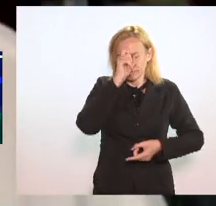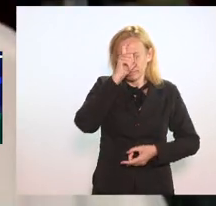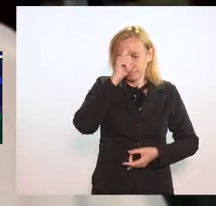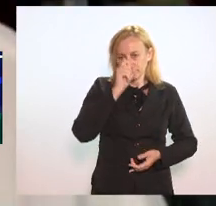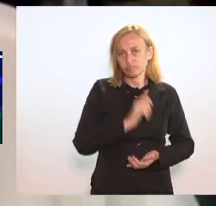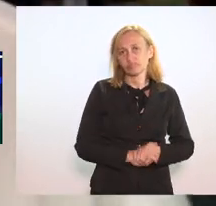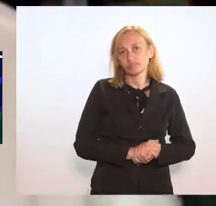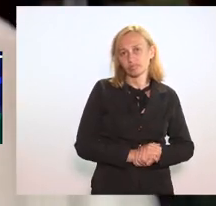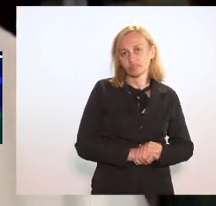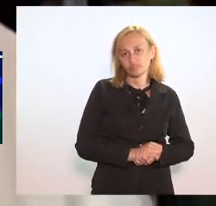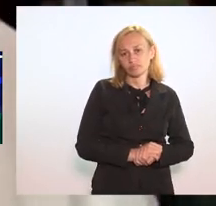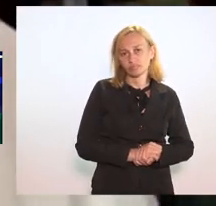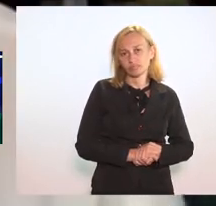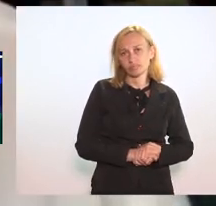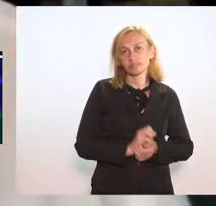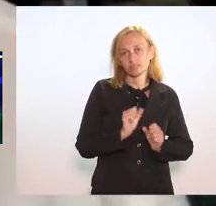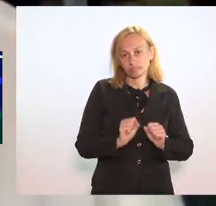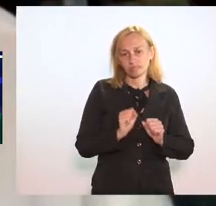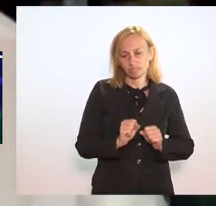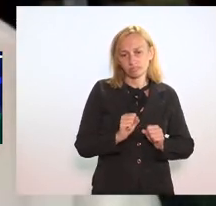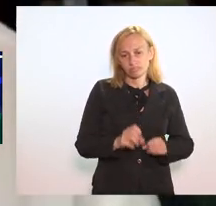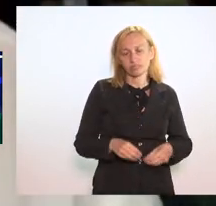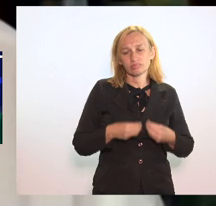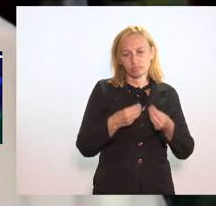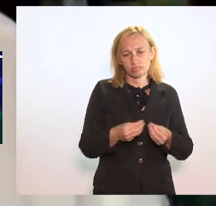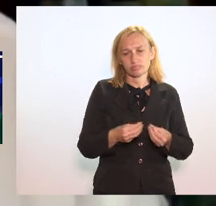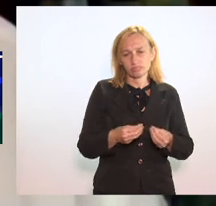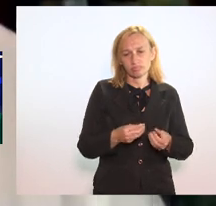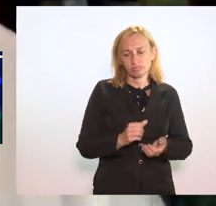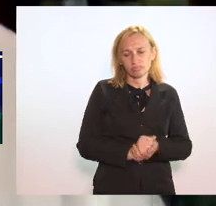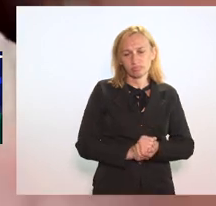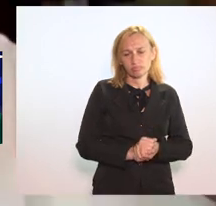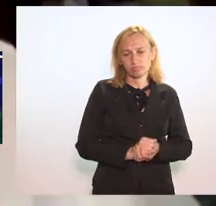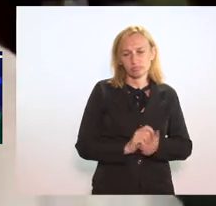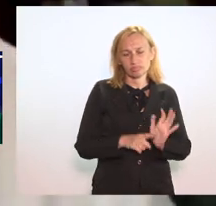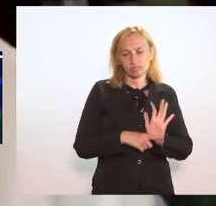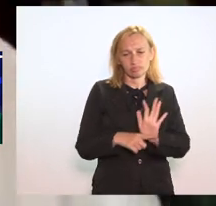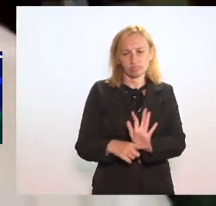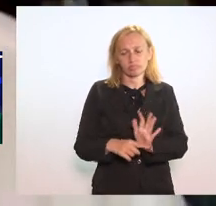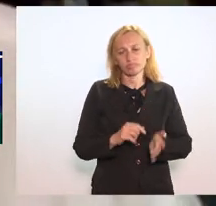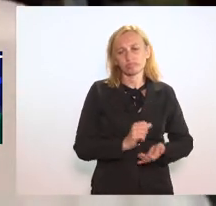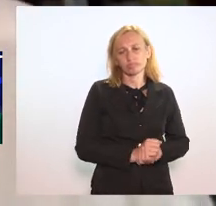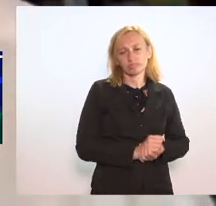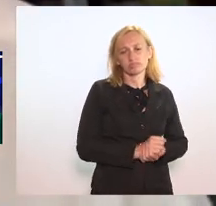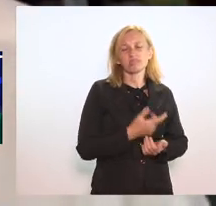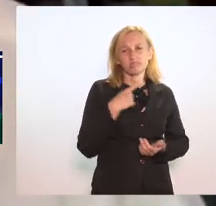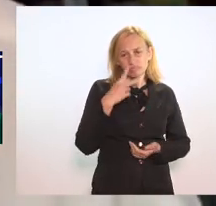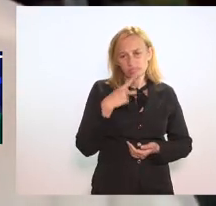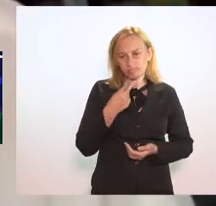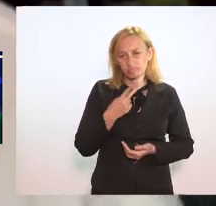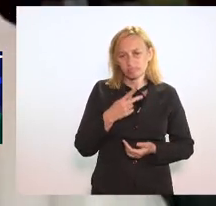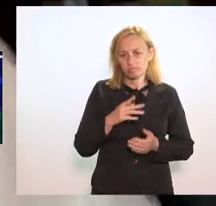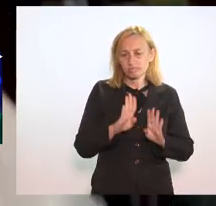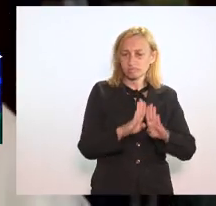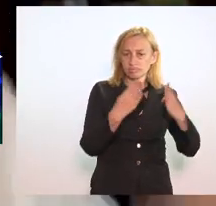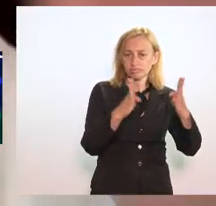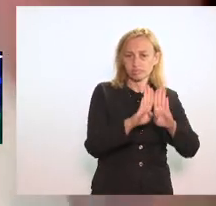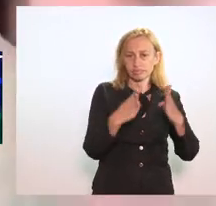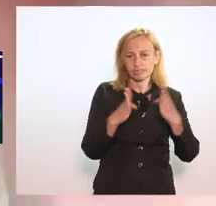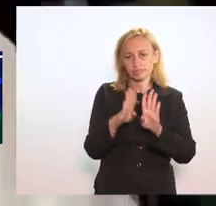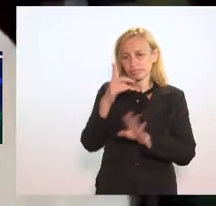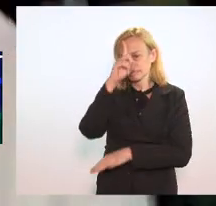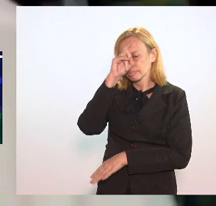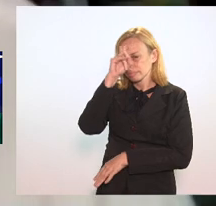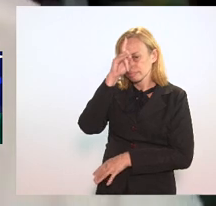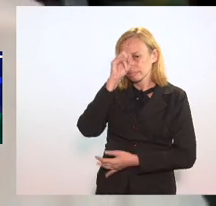e o e poder garantir o abastecimento que eu falo assim muito em Abrir leite e sentei a